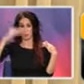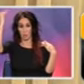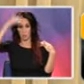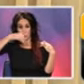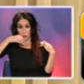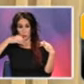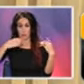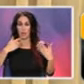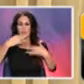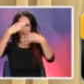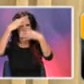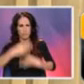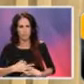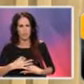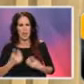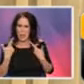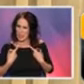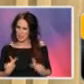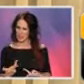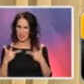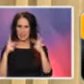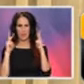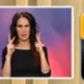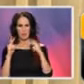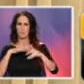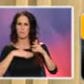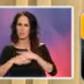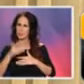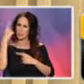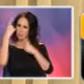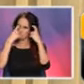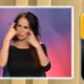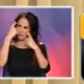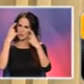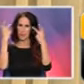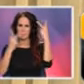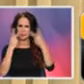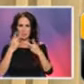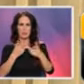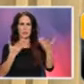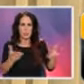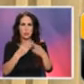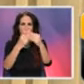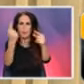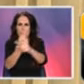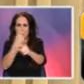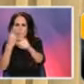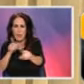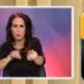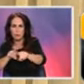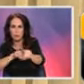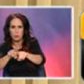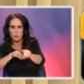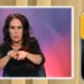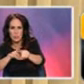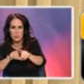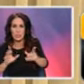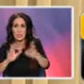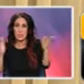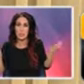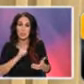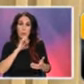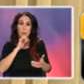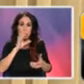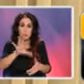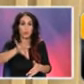forma inteiramente livre, fazer um juízo sobre as diversas soluções políticas com vista à